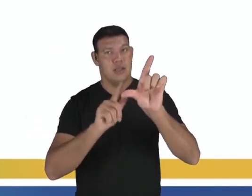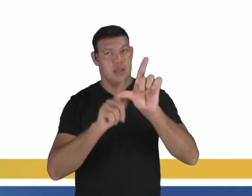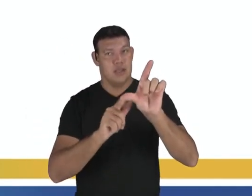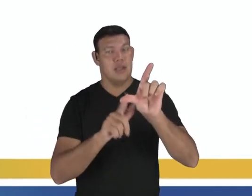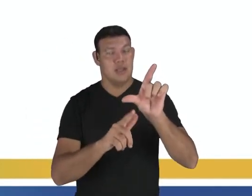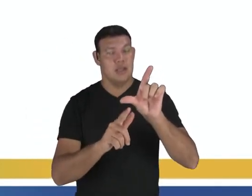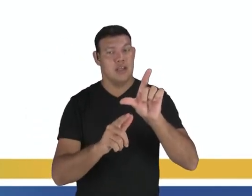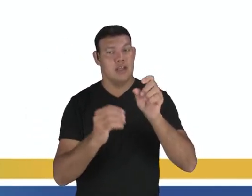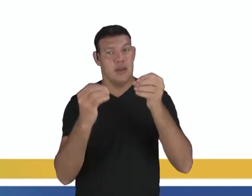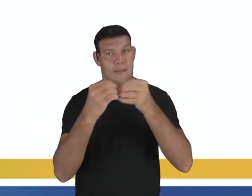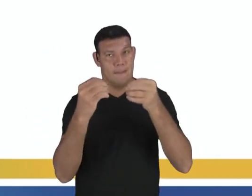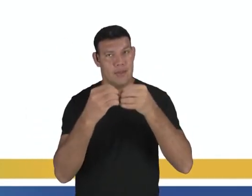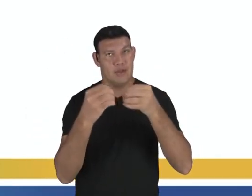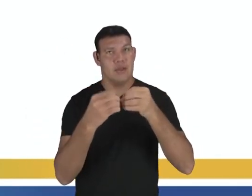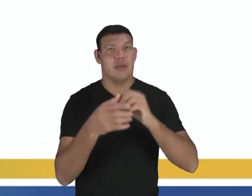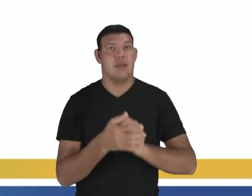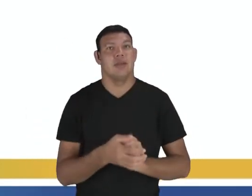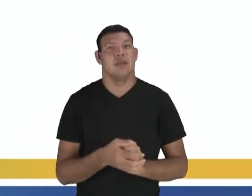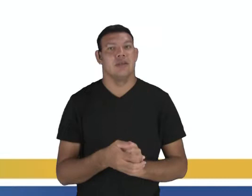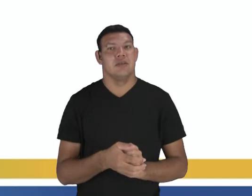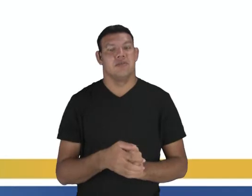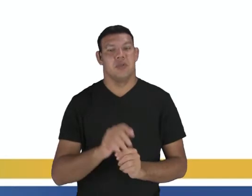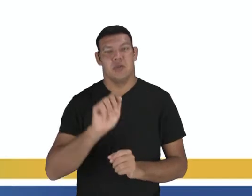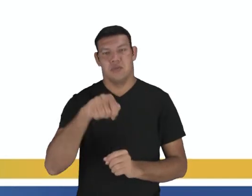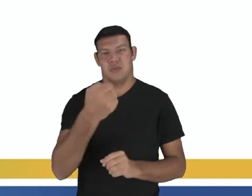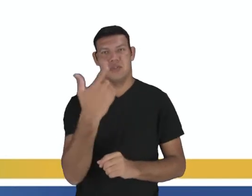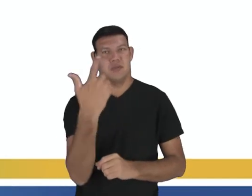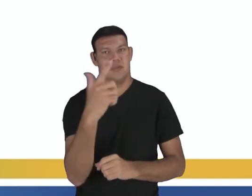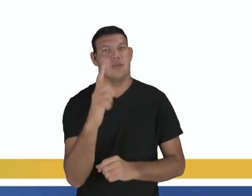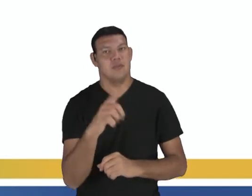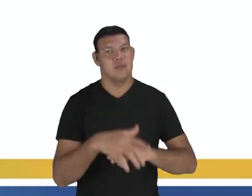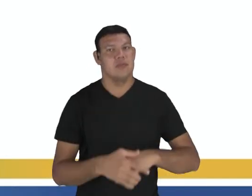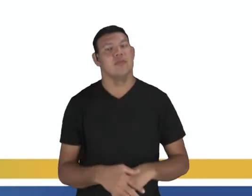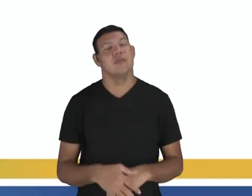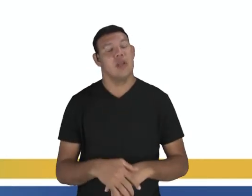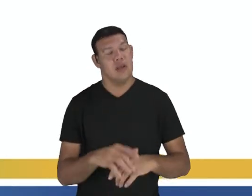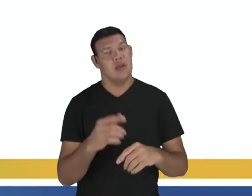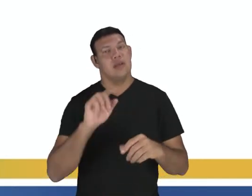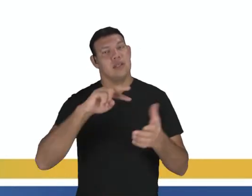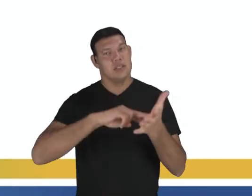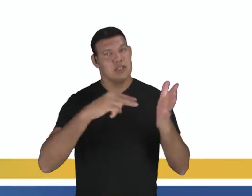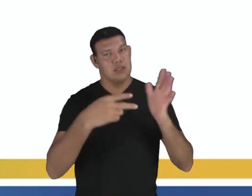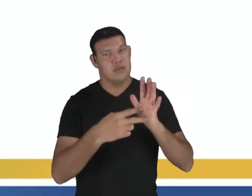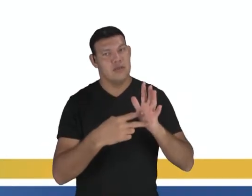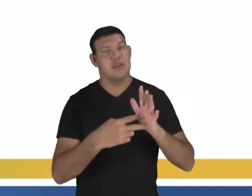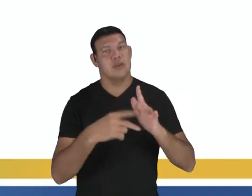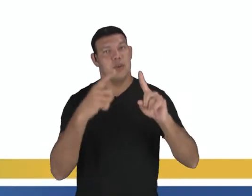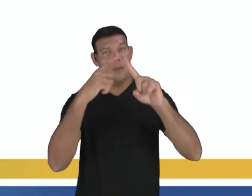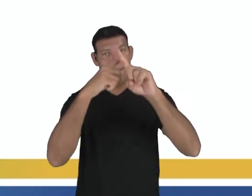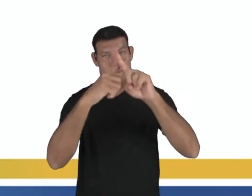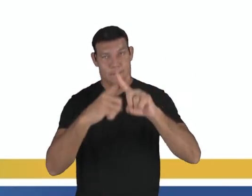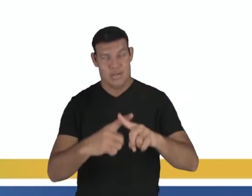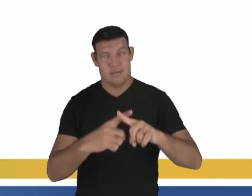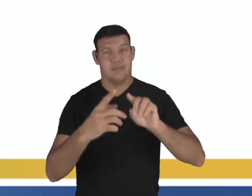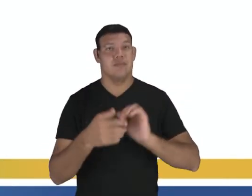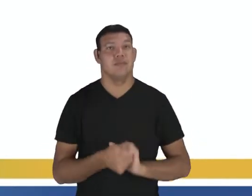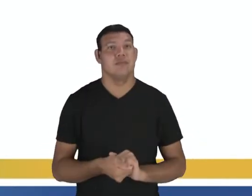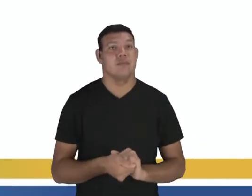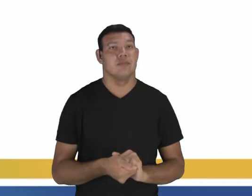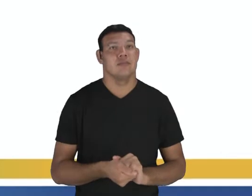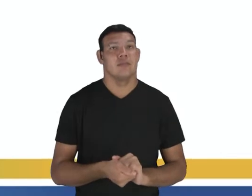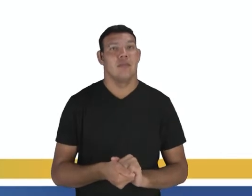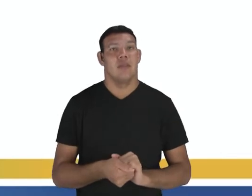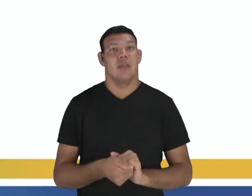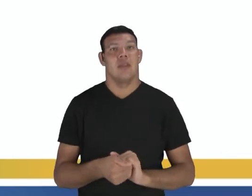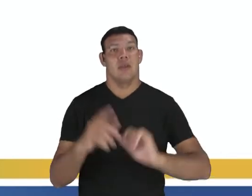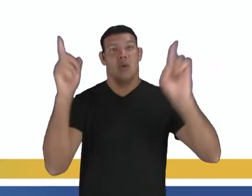da outra, e não tem nenhum sinal entre elas, significa que eu estou tendo aí uma multiplicação. Então, qual seria a